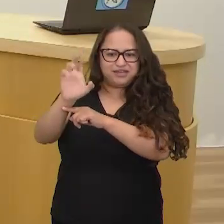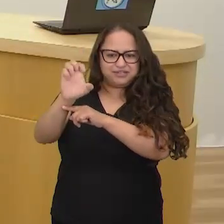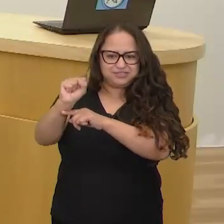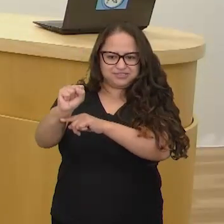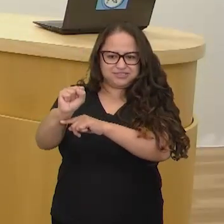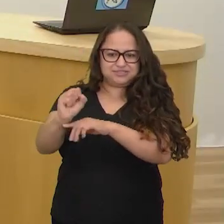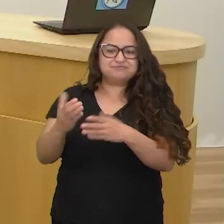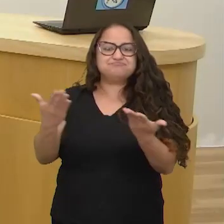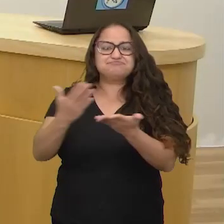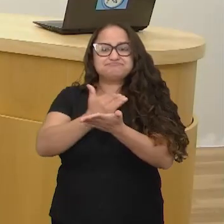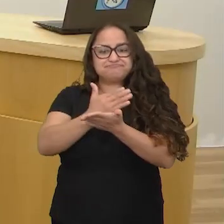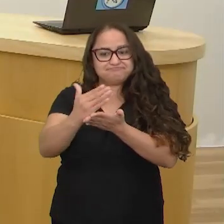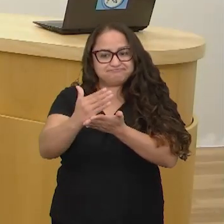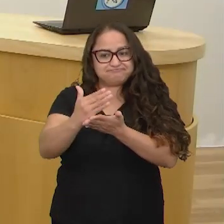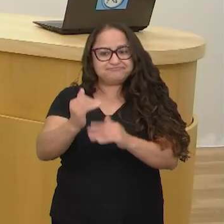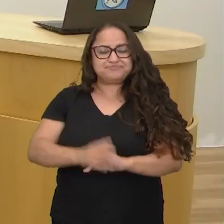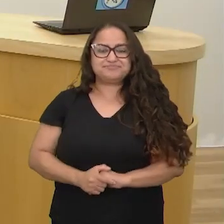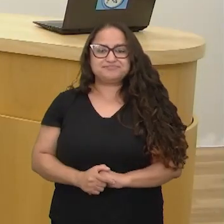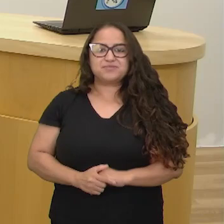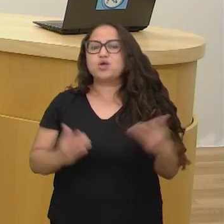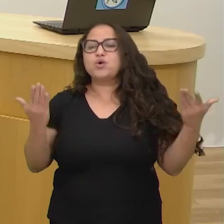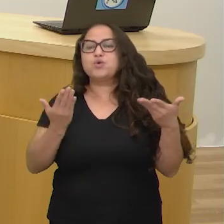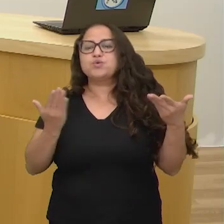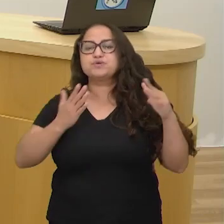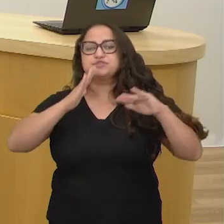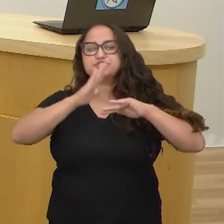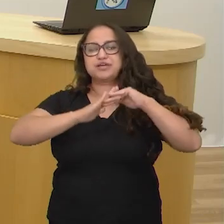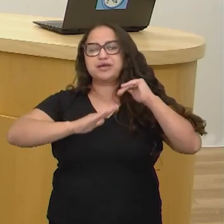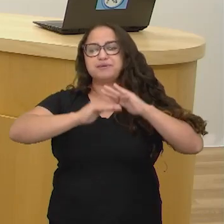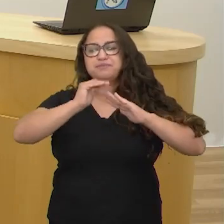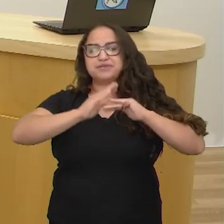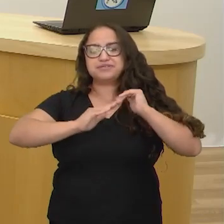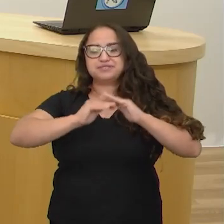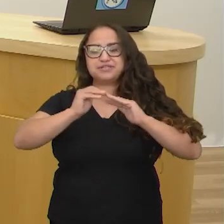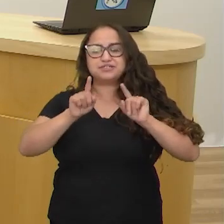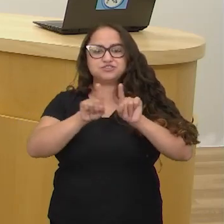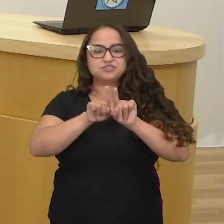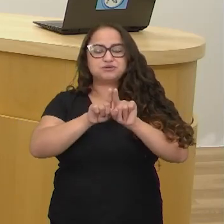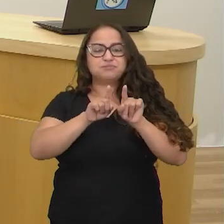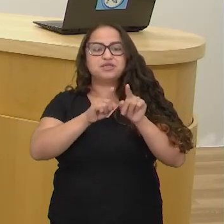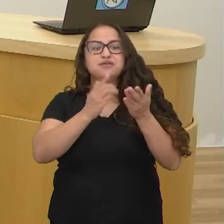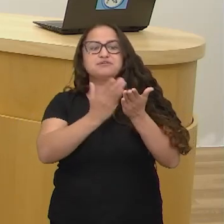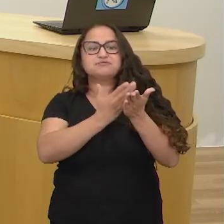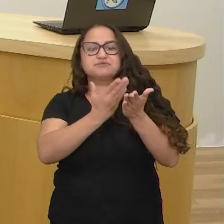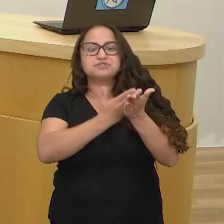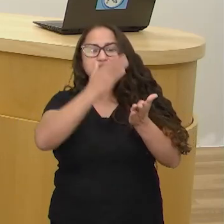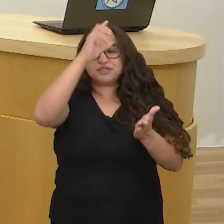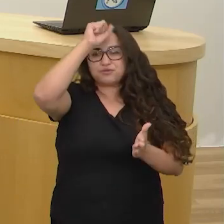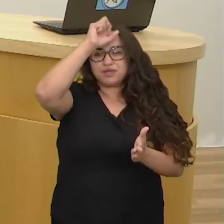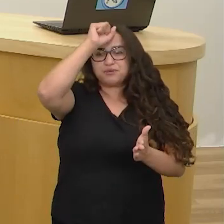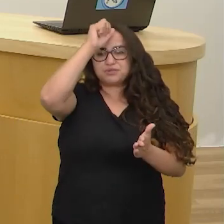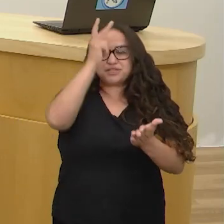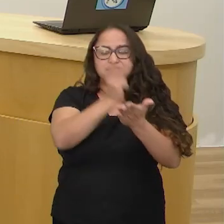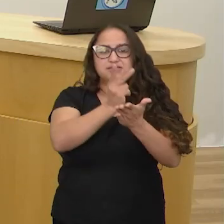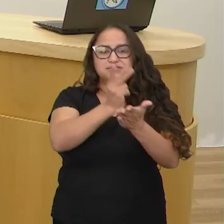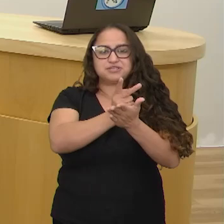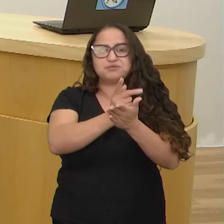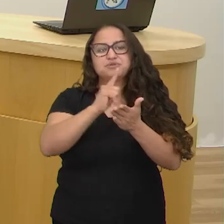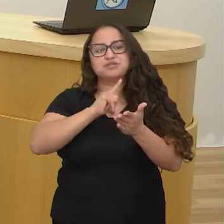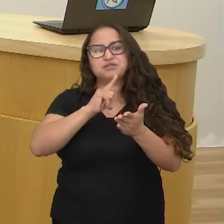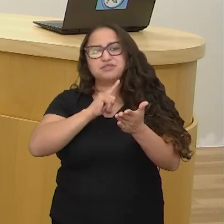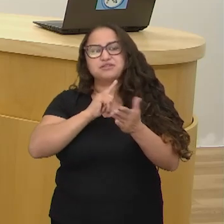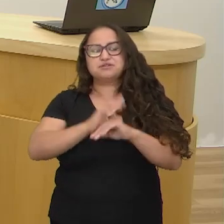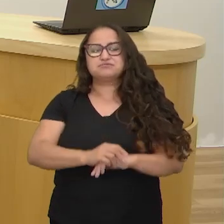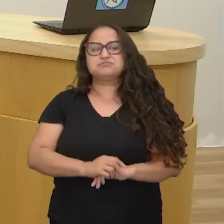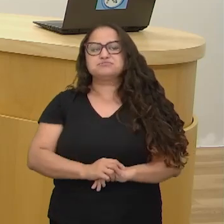Pessoal, hoje é uma habilidade aí, começou uma habilidade também do caderno Aprender Sempre, no sistema de aprendizado aí,